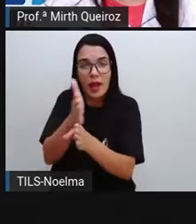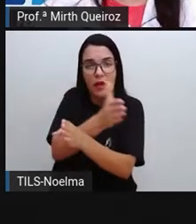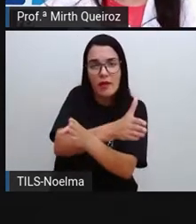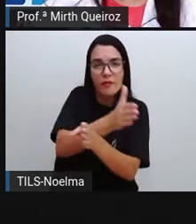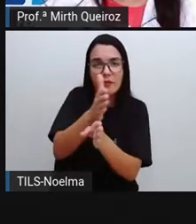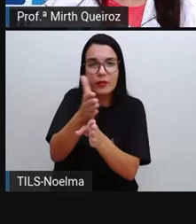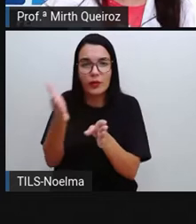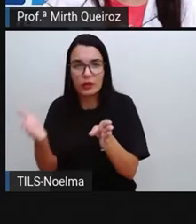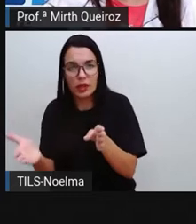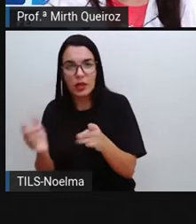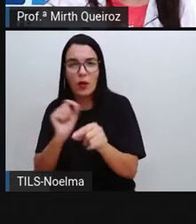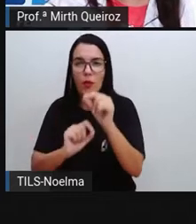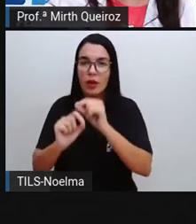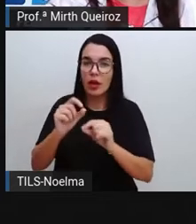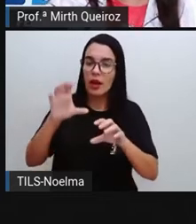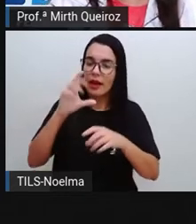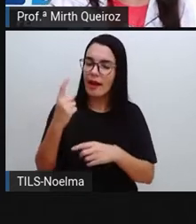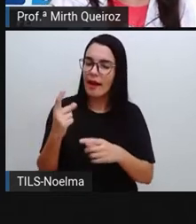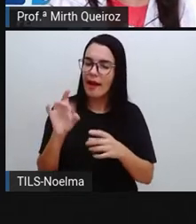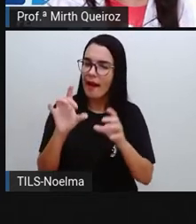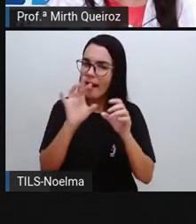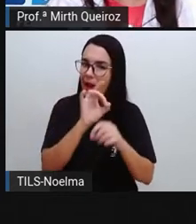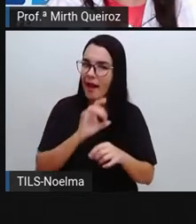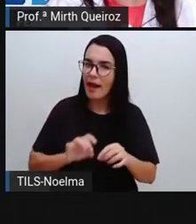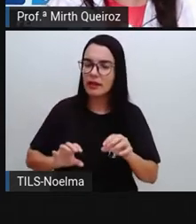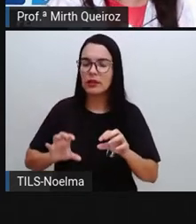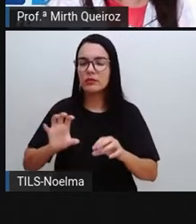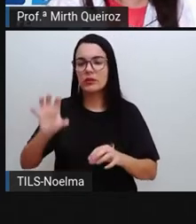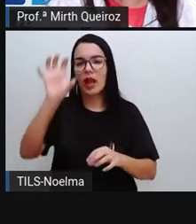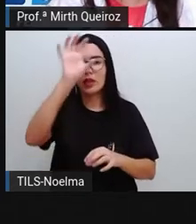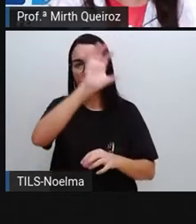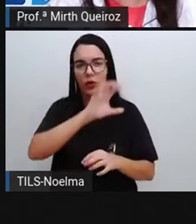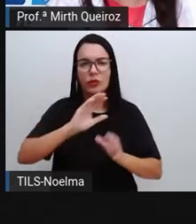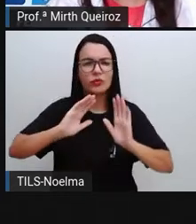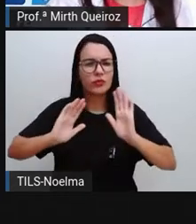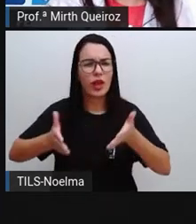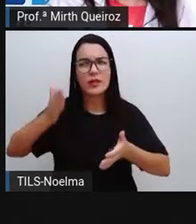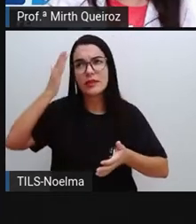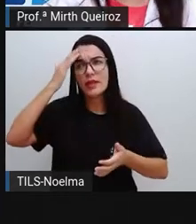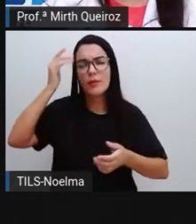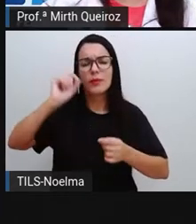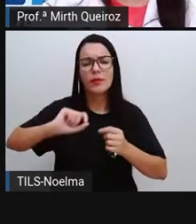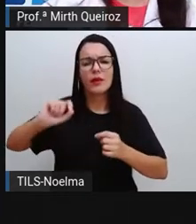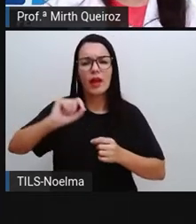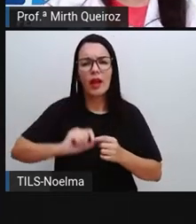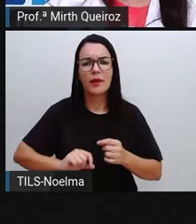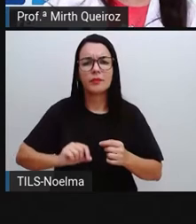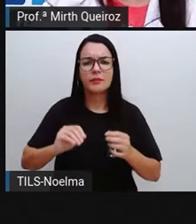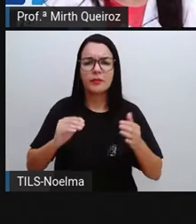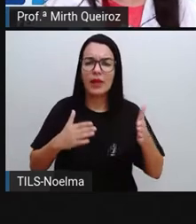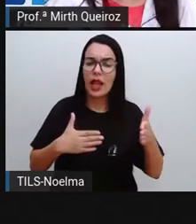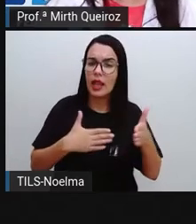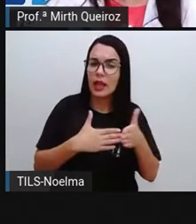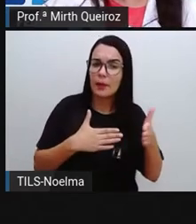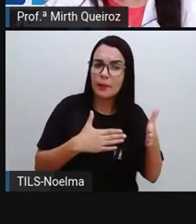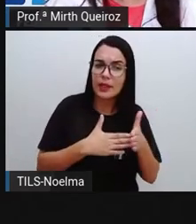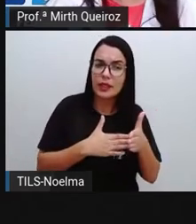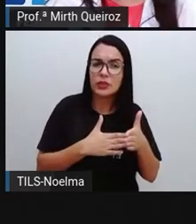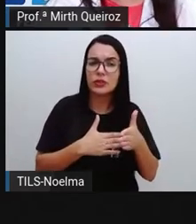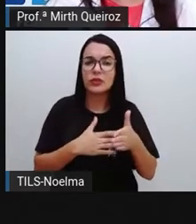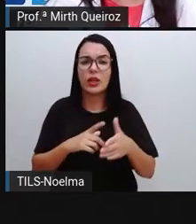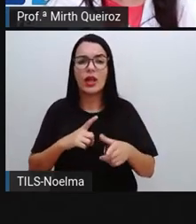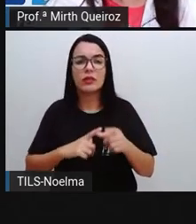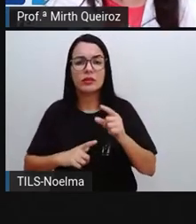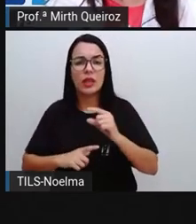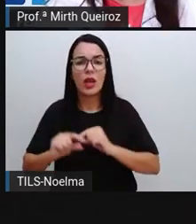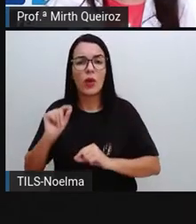que, da forma geral, o limite seria uma linha imaginária, né, uma linha ali que vai dividir os dois países, ou municípios,